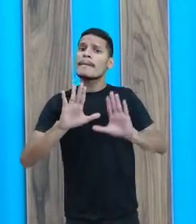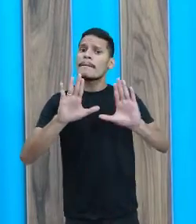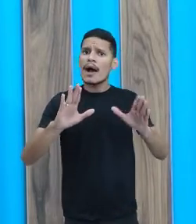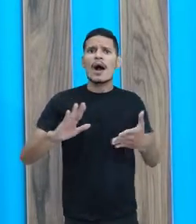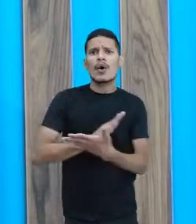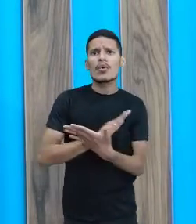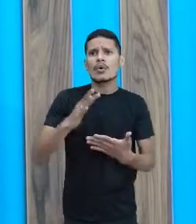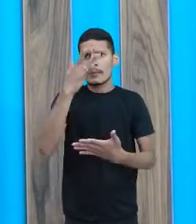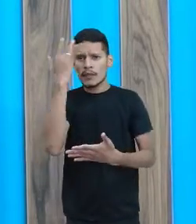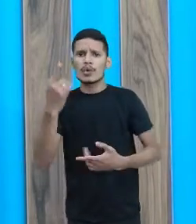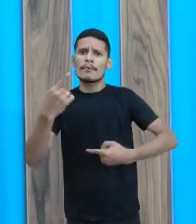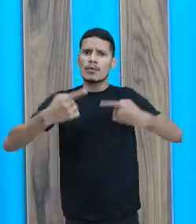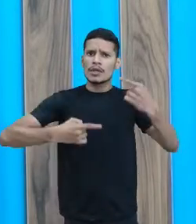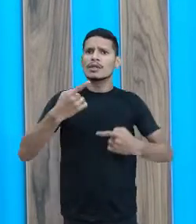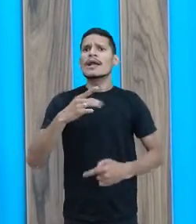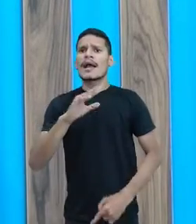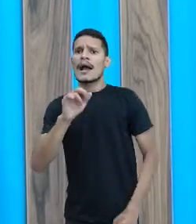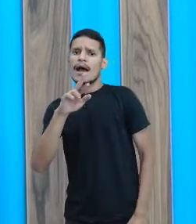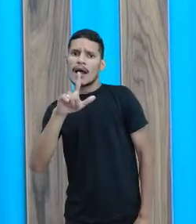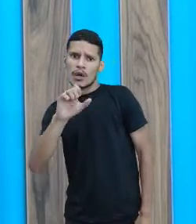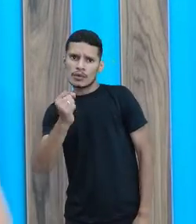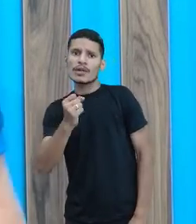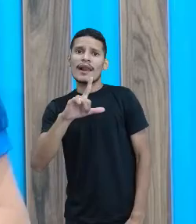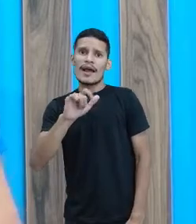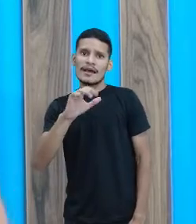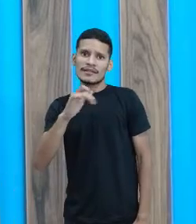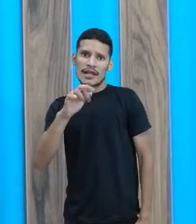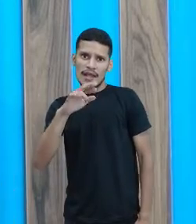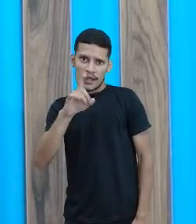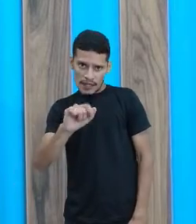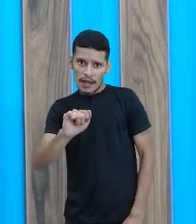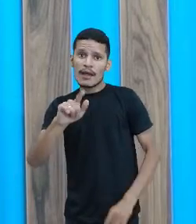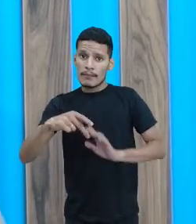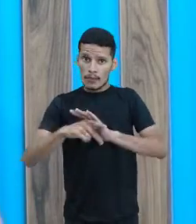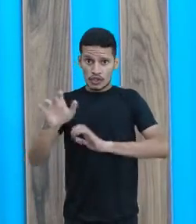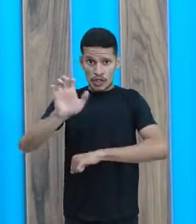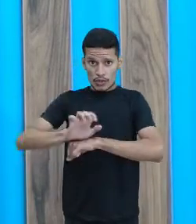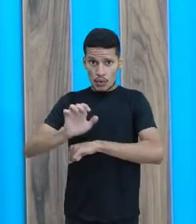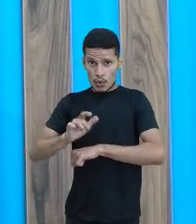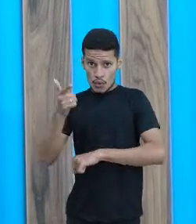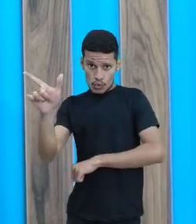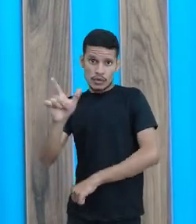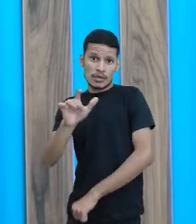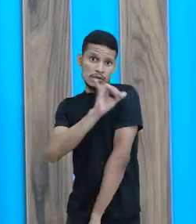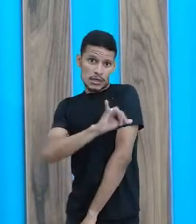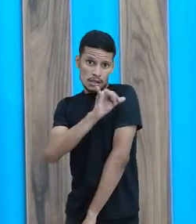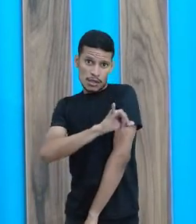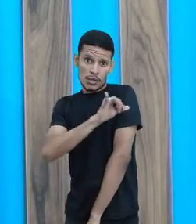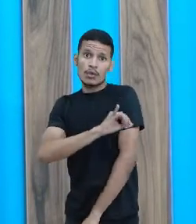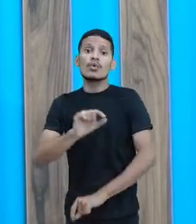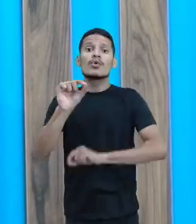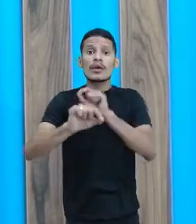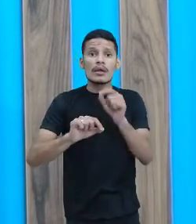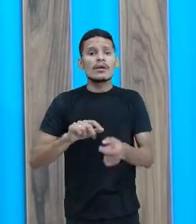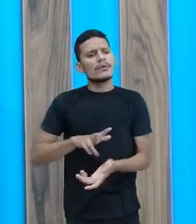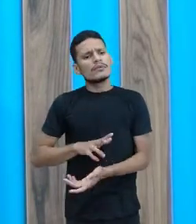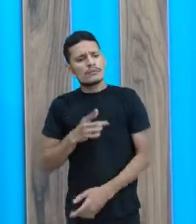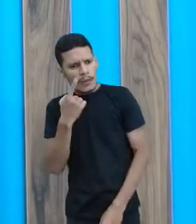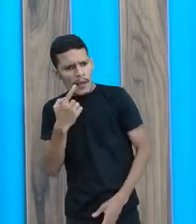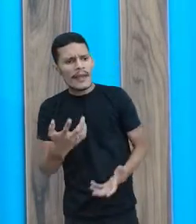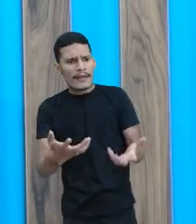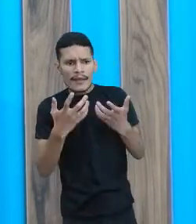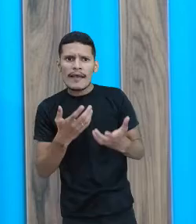como Carlos Lacerda, que era o governador, né, do estado do Guanabara, o Rio de Janeiro, que estava no pé, desde no